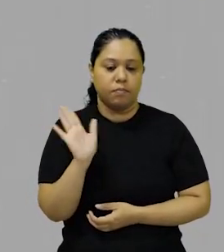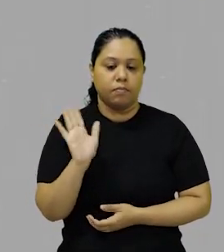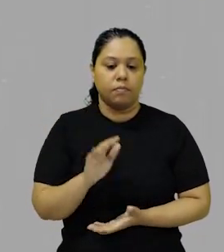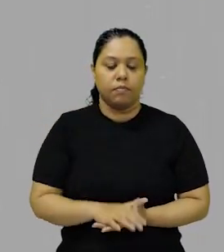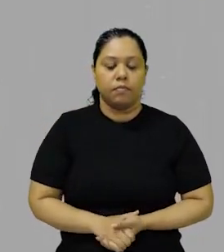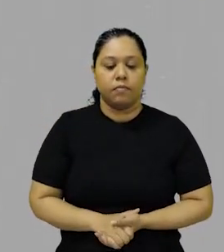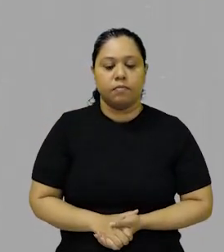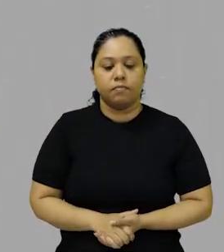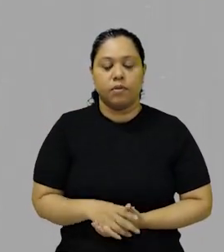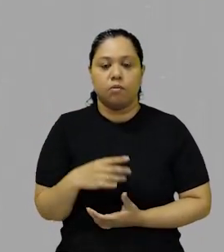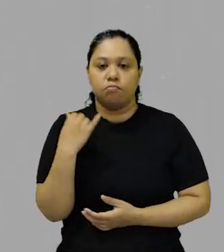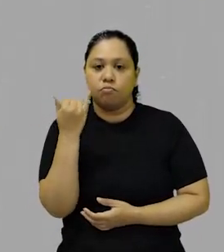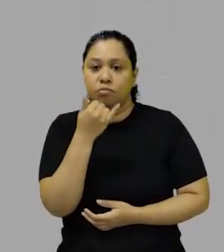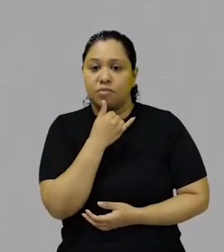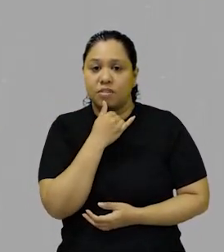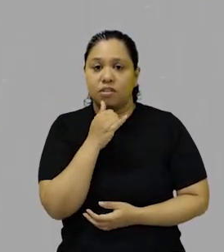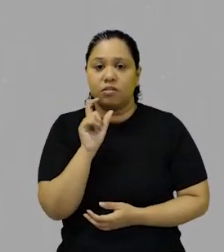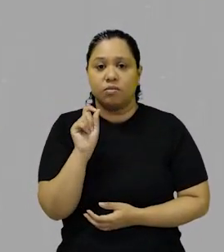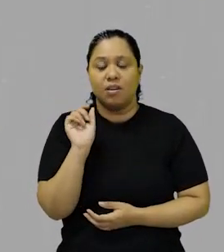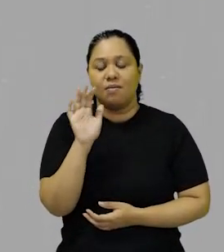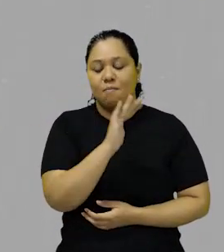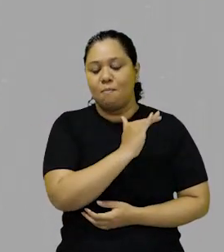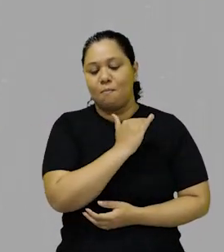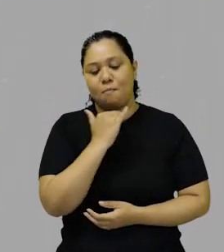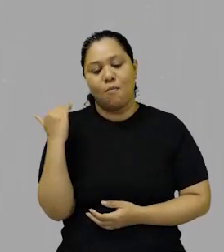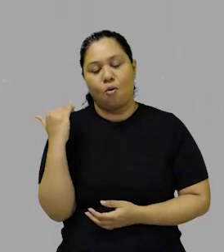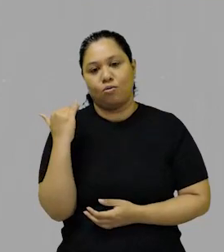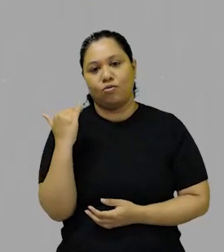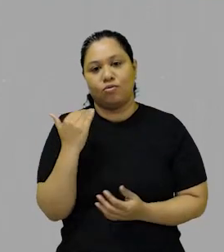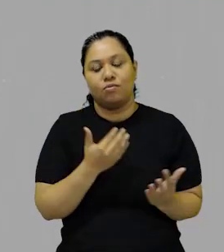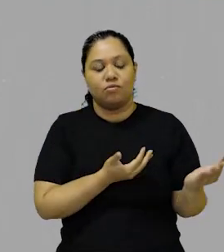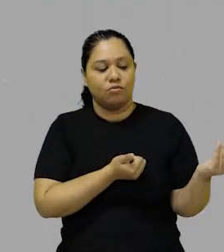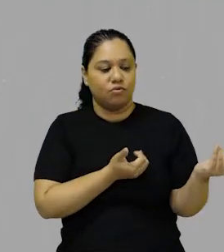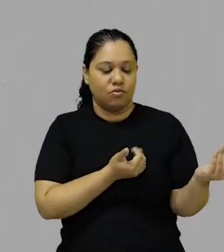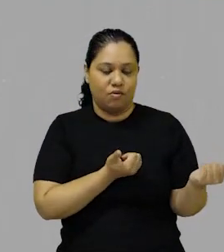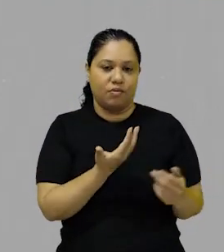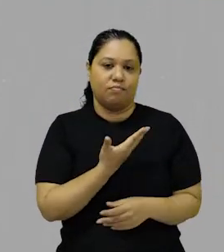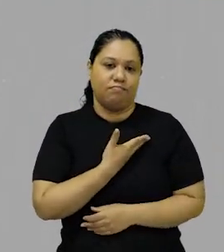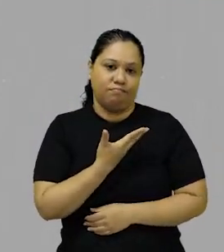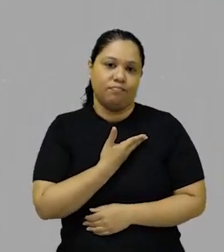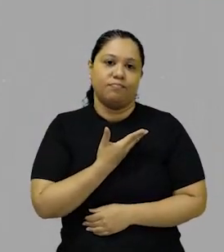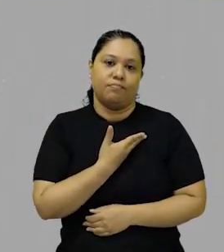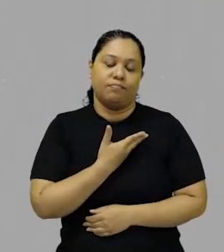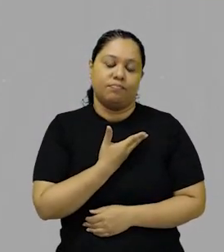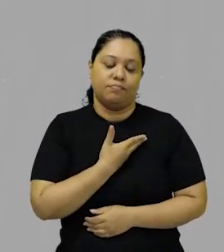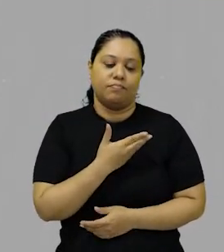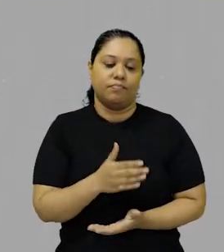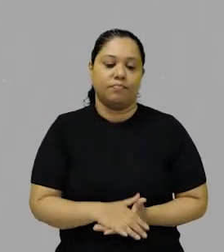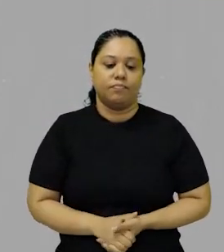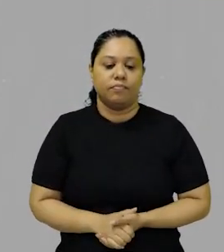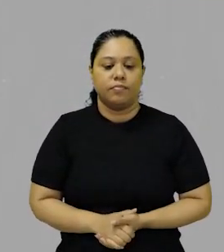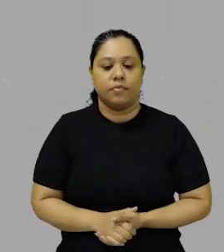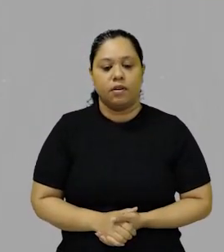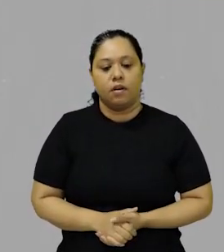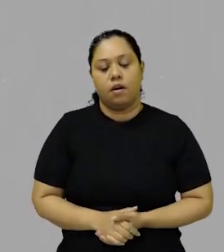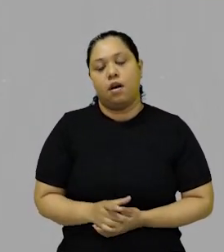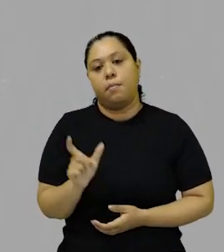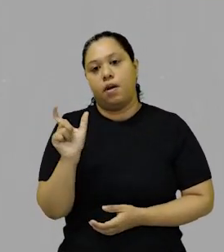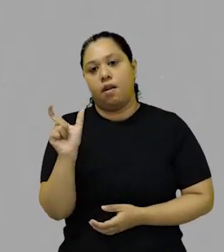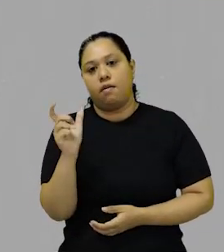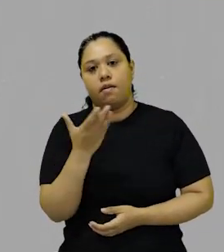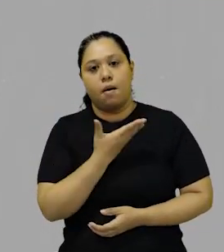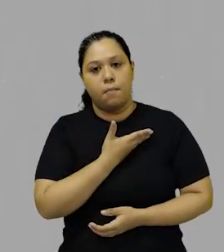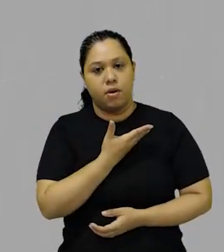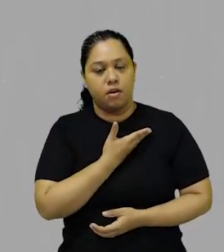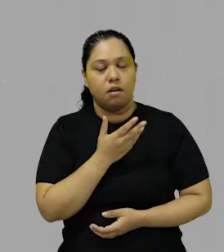Então ela está lamentando a morte precoce de um amigo jovem. Tá bom? Então, pela palavra amigo e pela